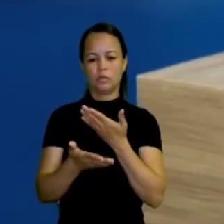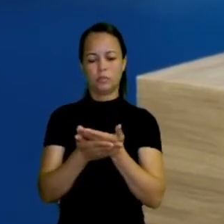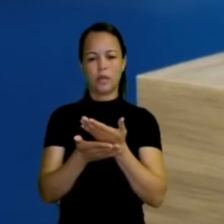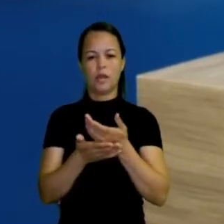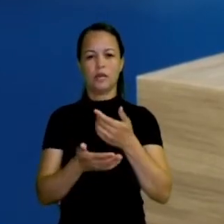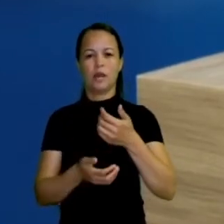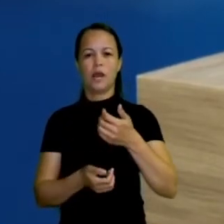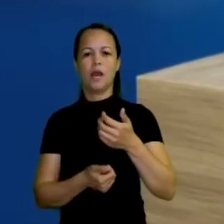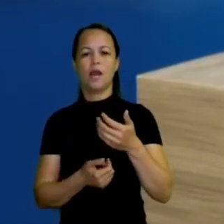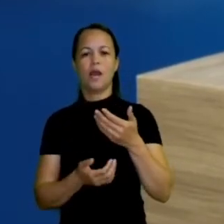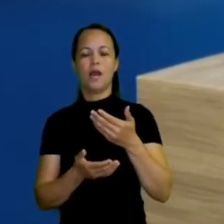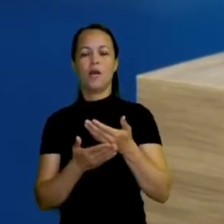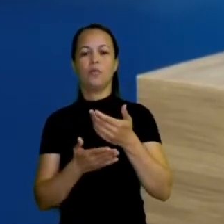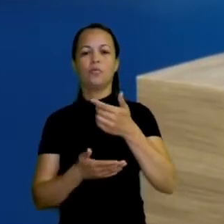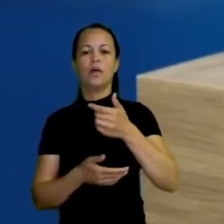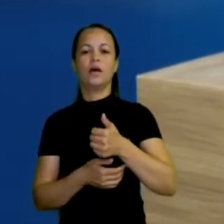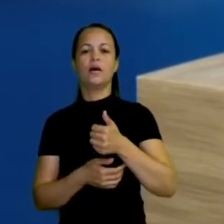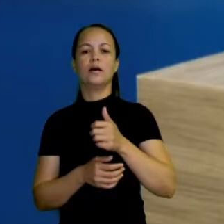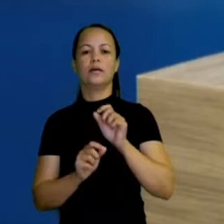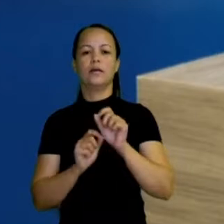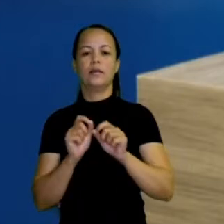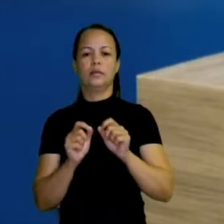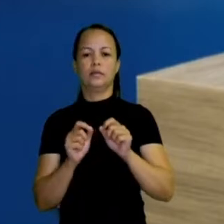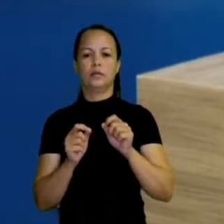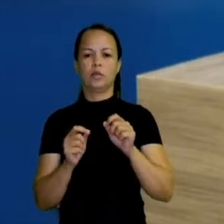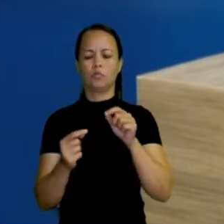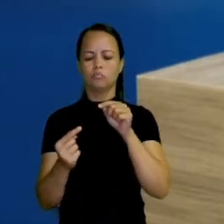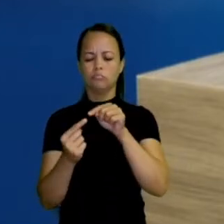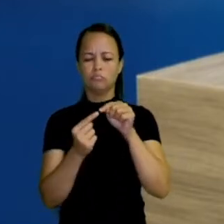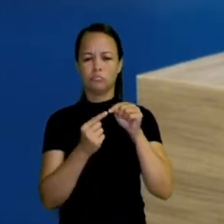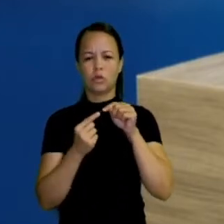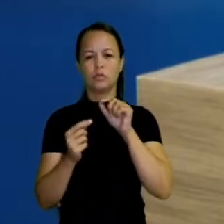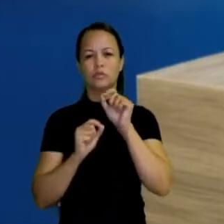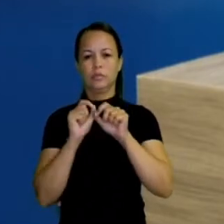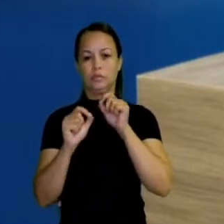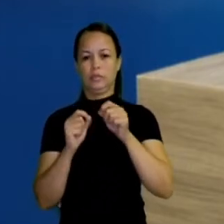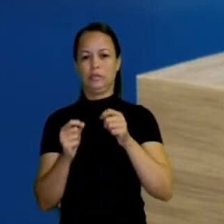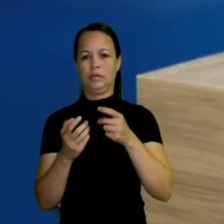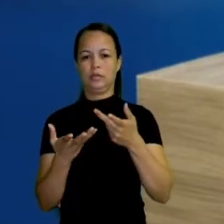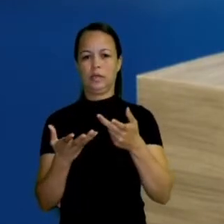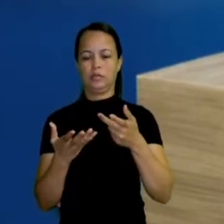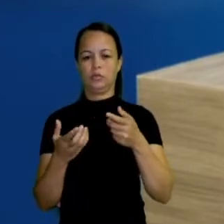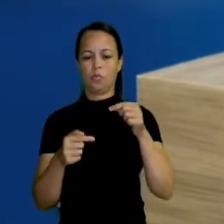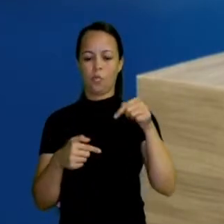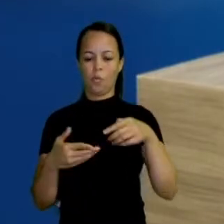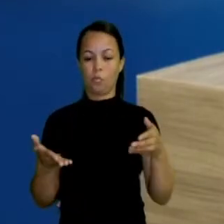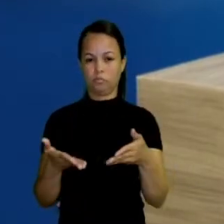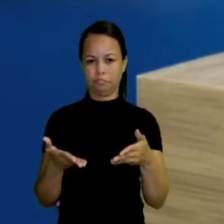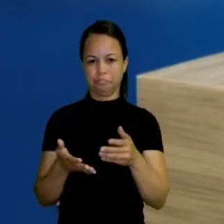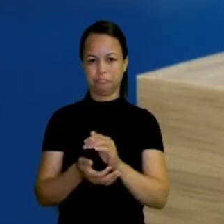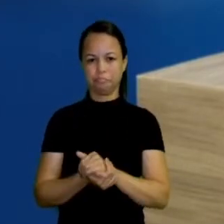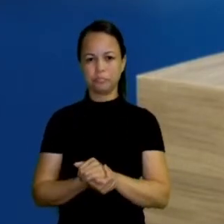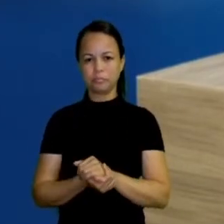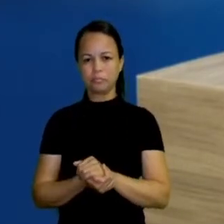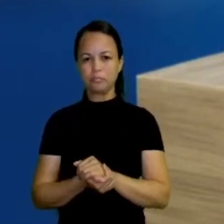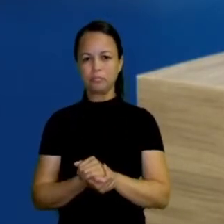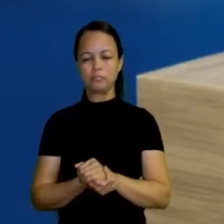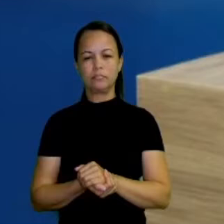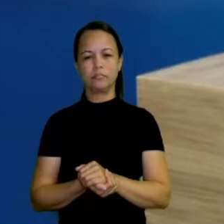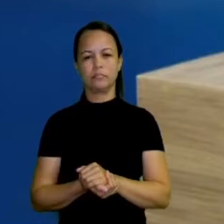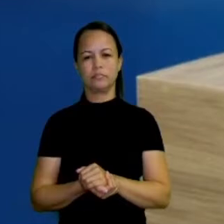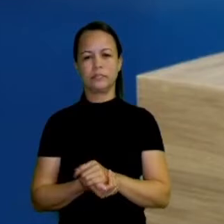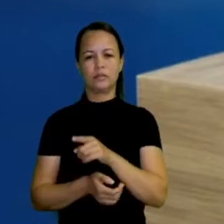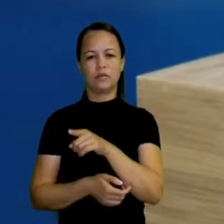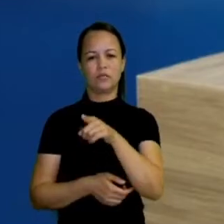dá um leque de alguns pontos que serão tratados na nossa aula de hoje, tá certo? Então, vamos lá.